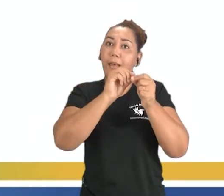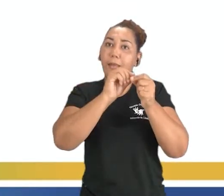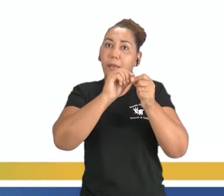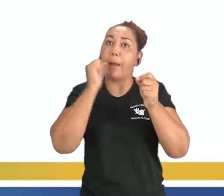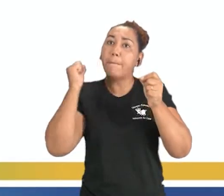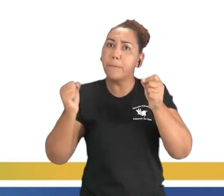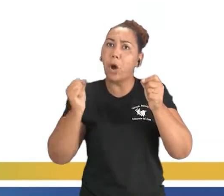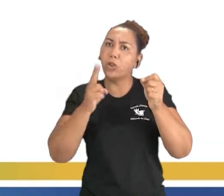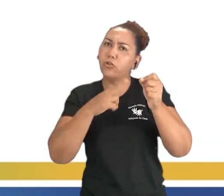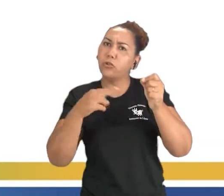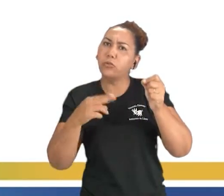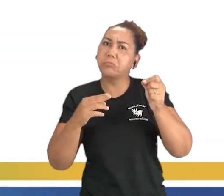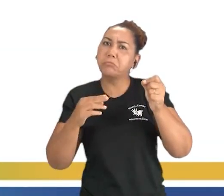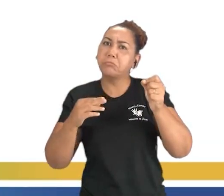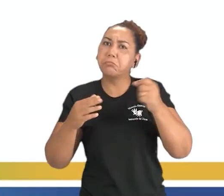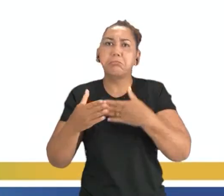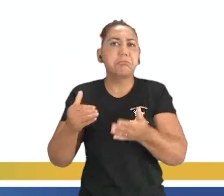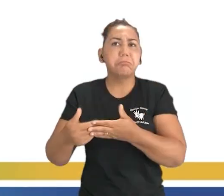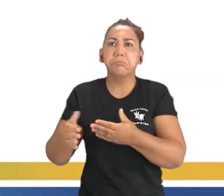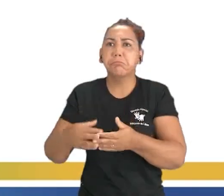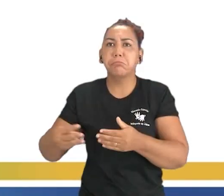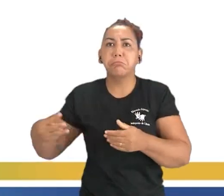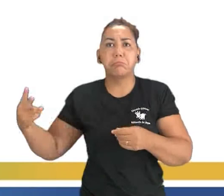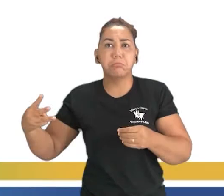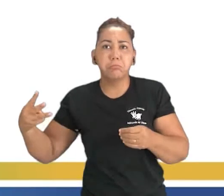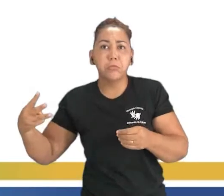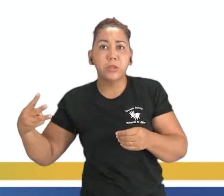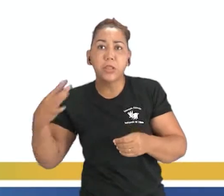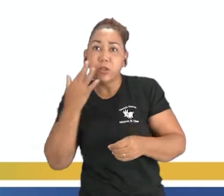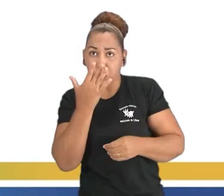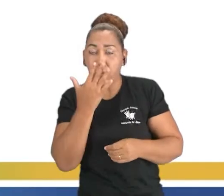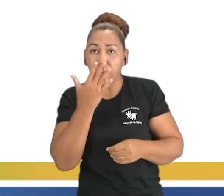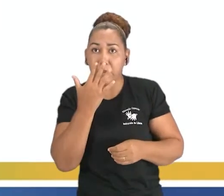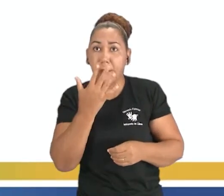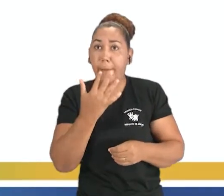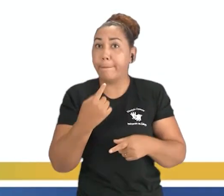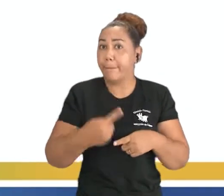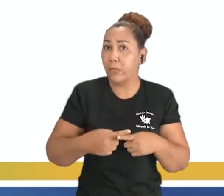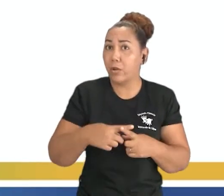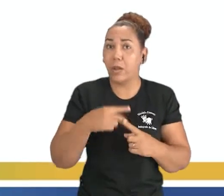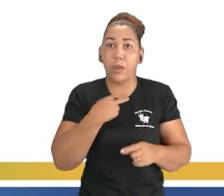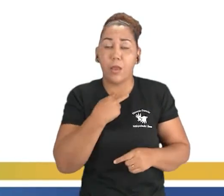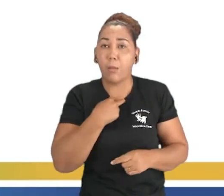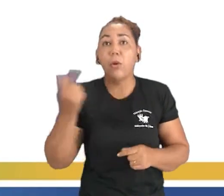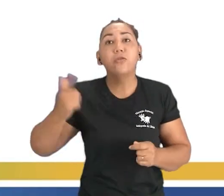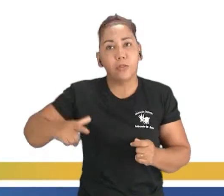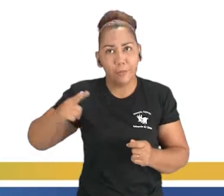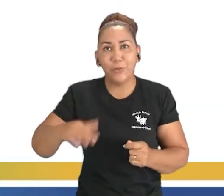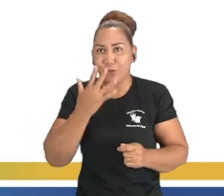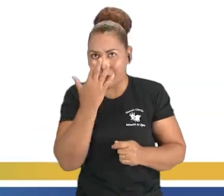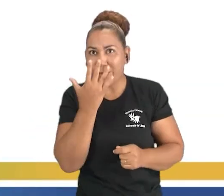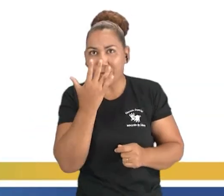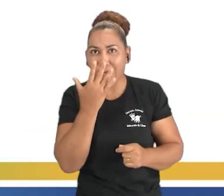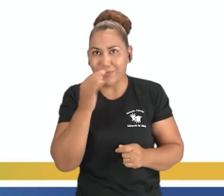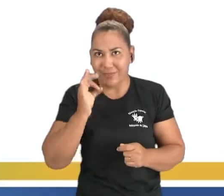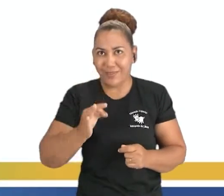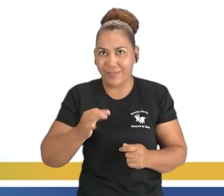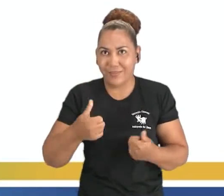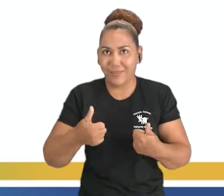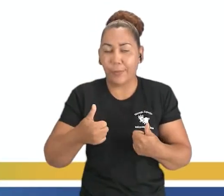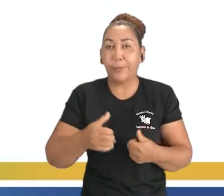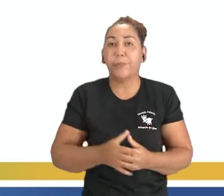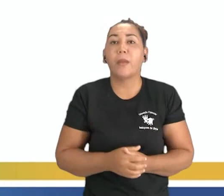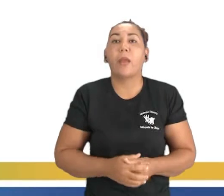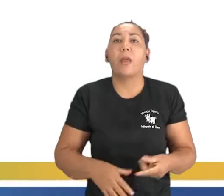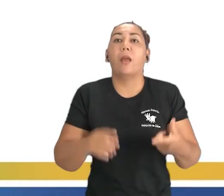3 cores, já que a gente não pode repetir a cor, certo? Então, para a segunda pintura que a gente vai realizar,